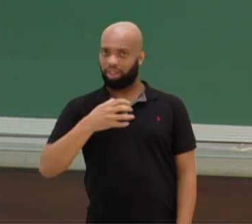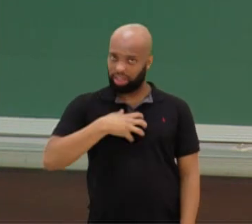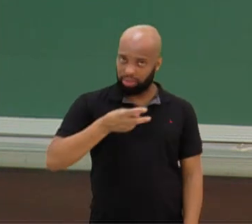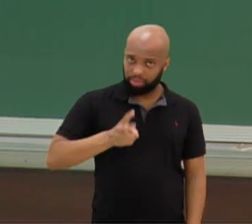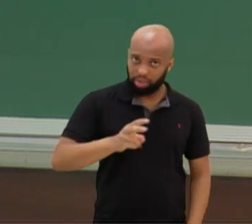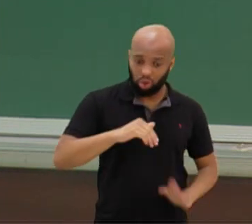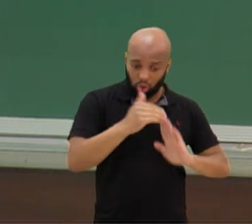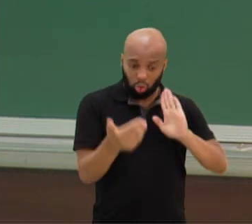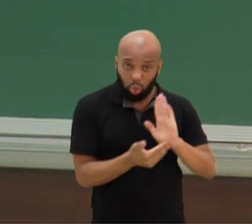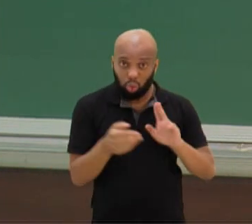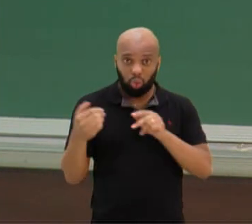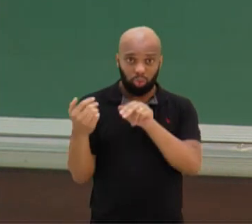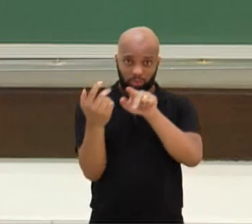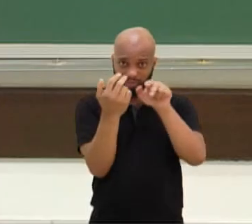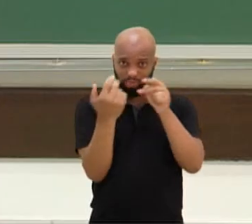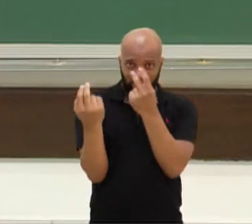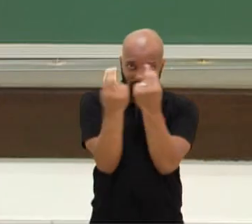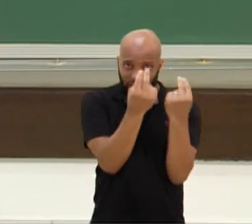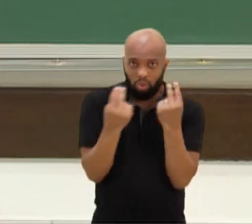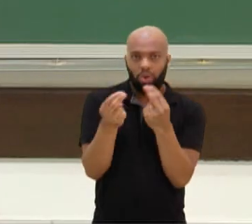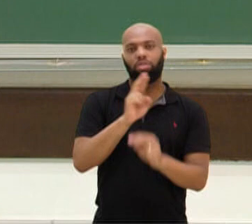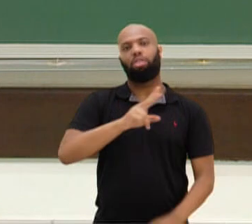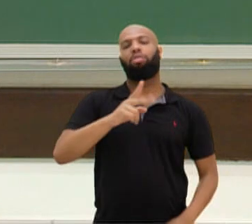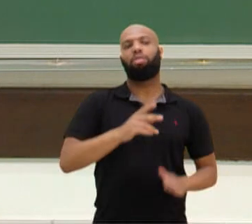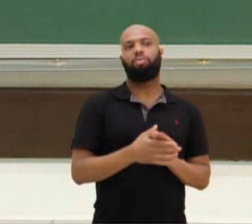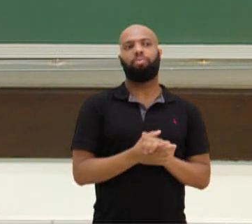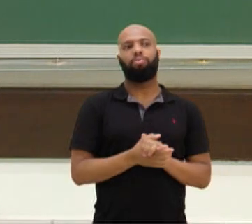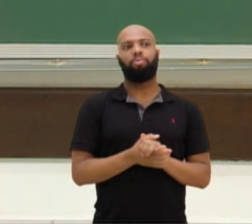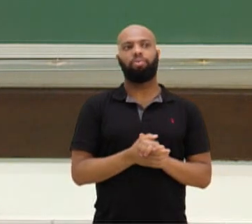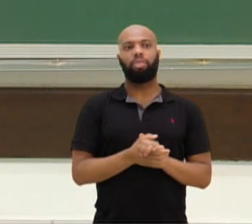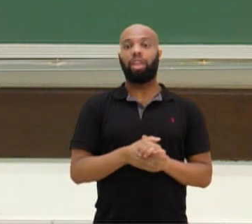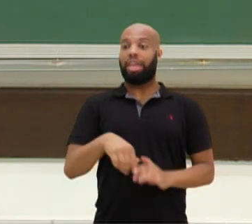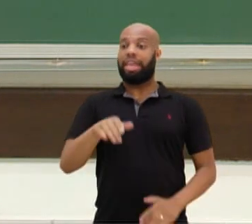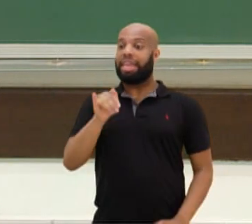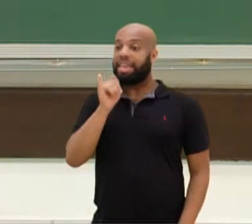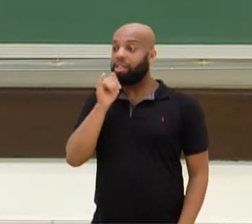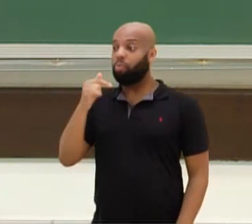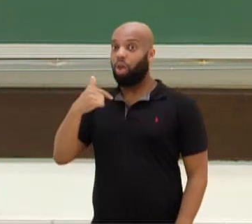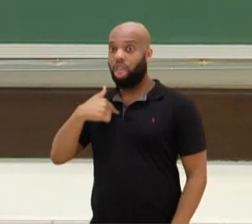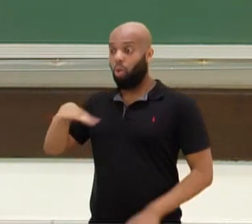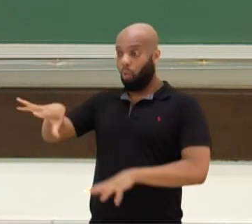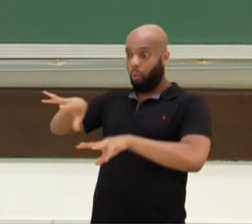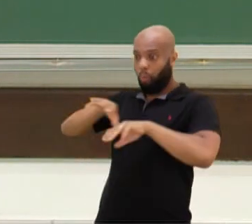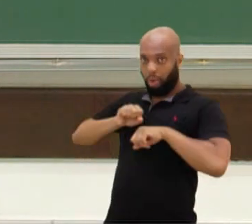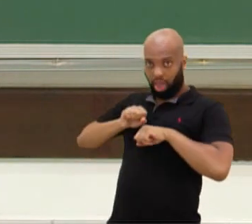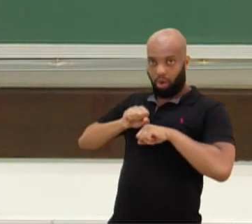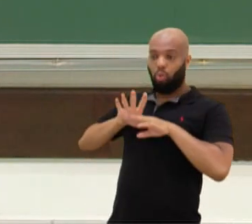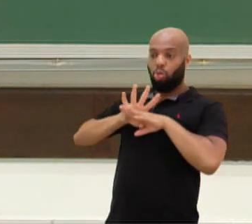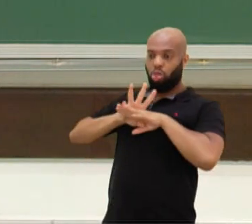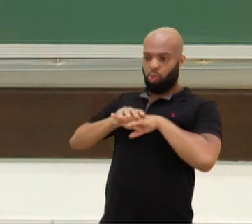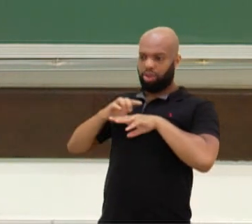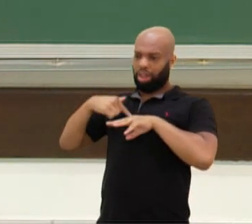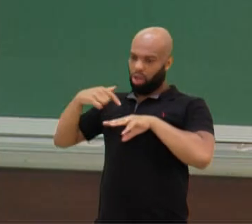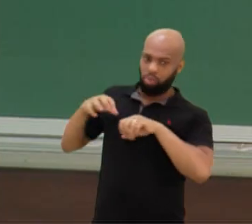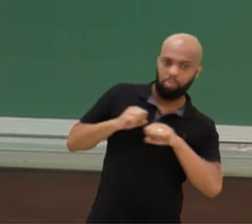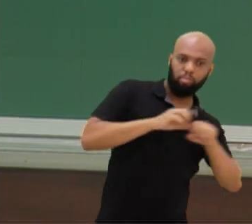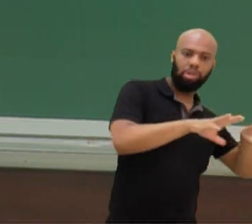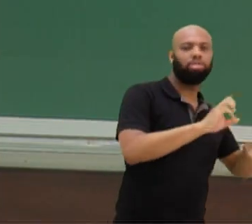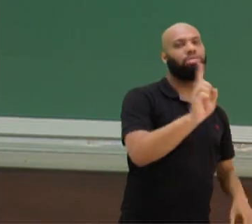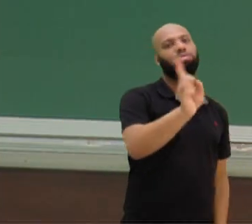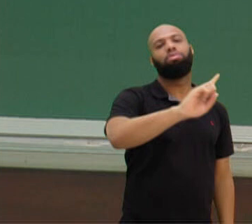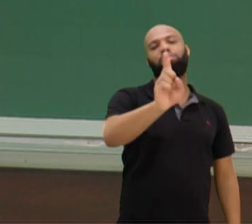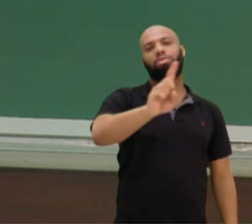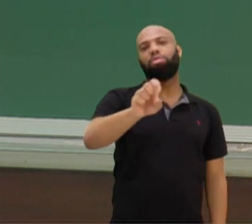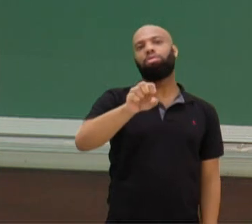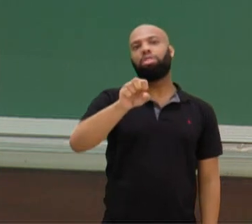são todos os mesmos, tá? São transmitidos de uma pessoa para outra? Não, gente. Se eu tiver com uma das doenças, eu não passo para